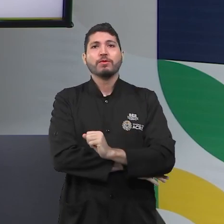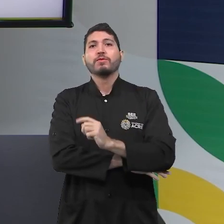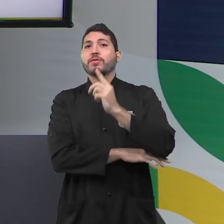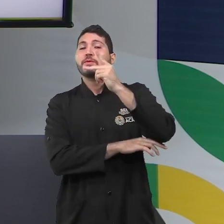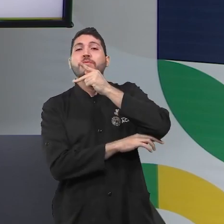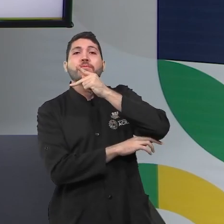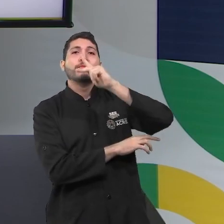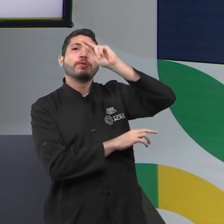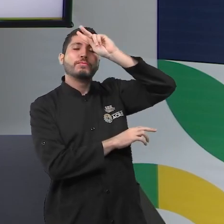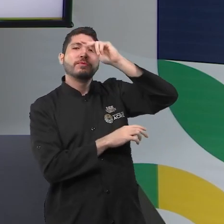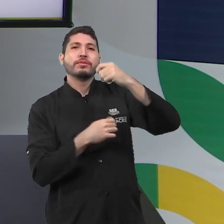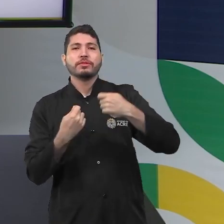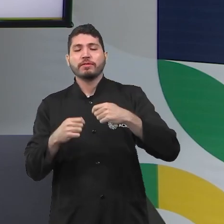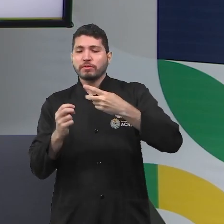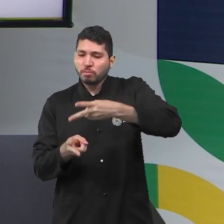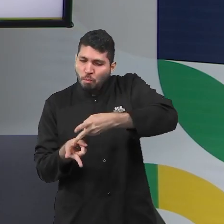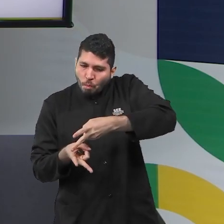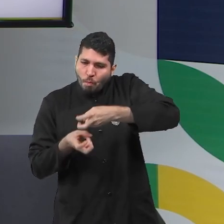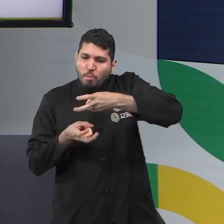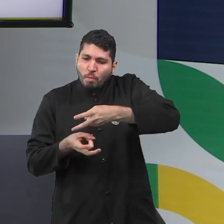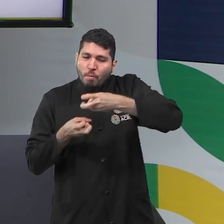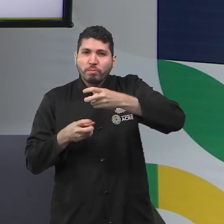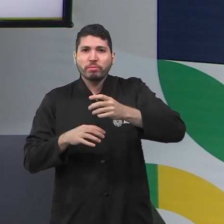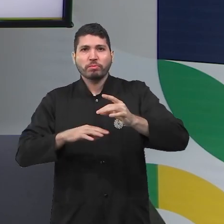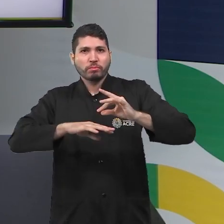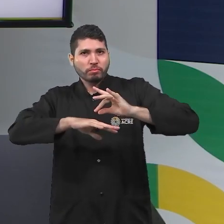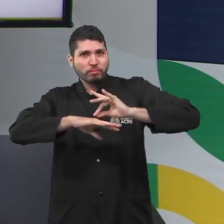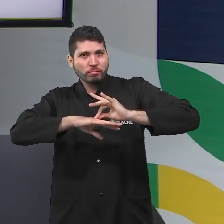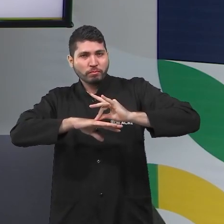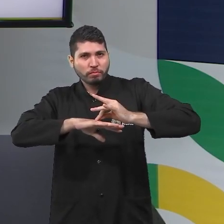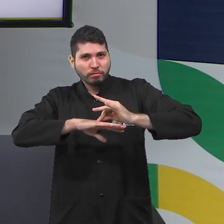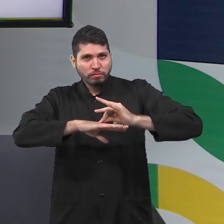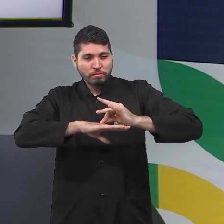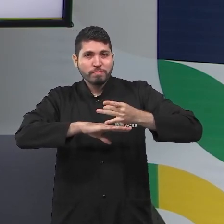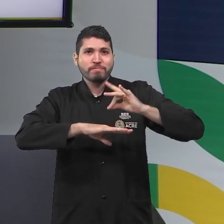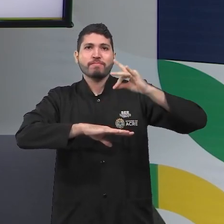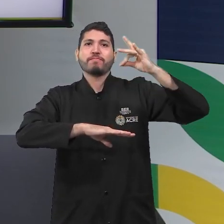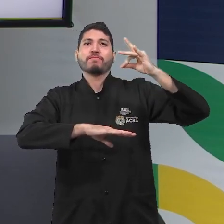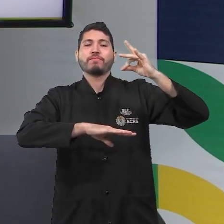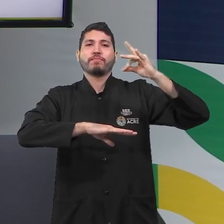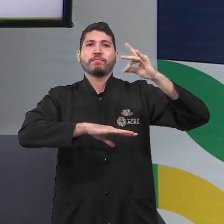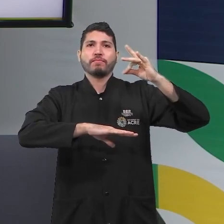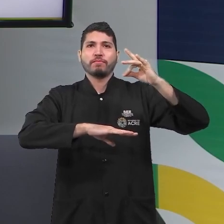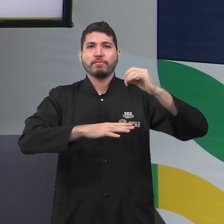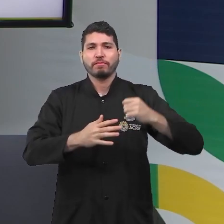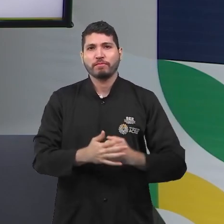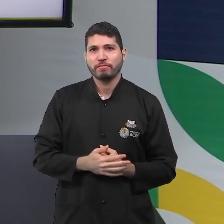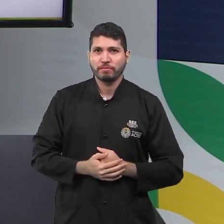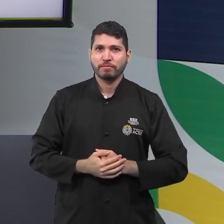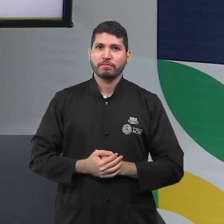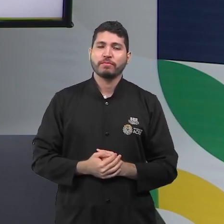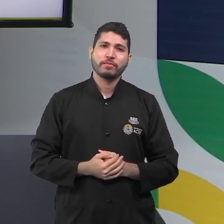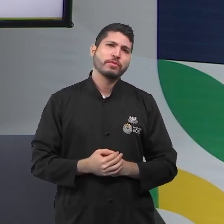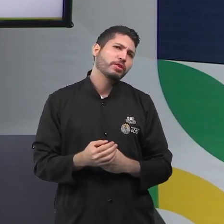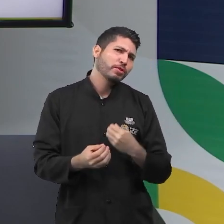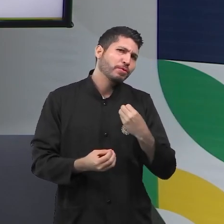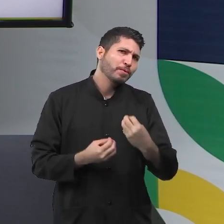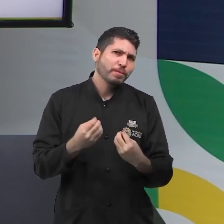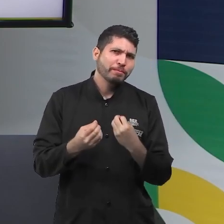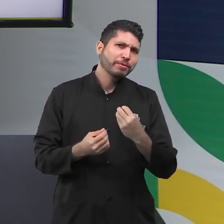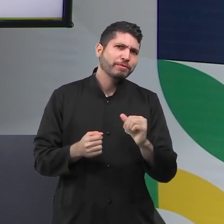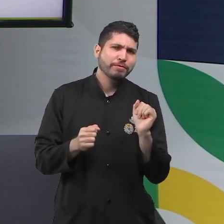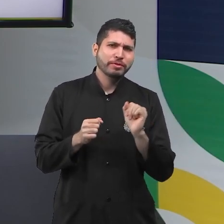de outros minerais. Então, como é que dá para fazer isso sem subjugar as